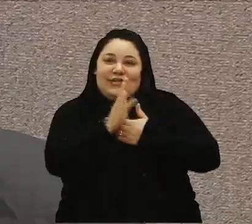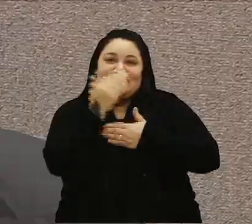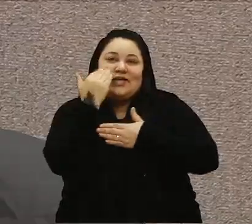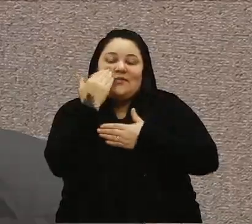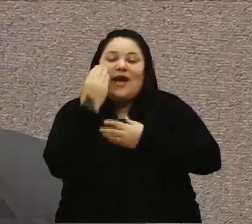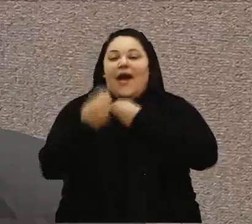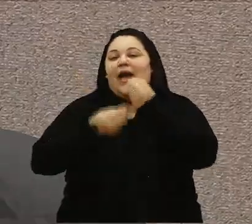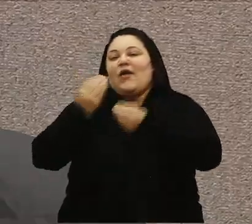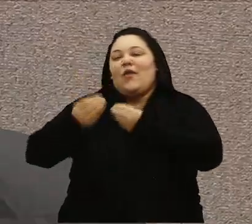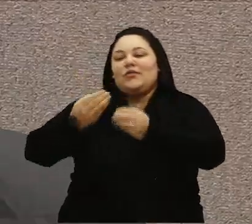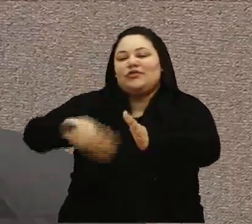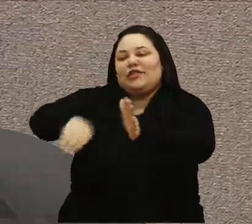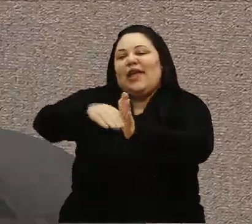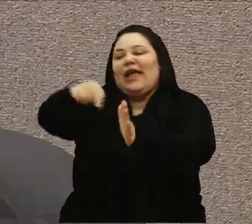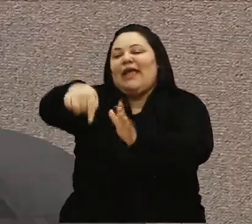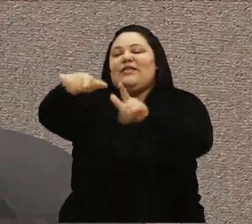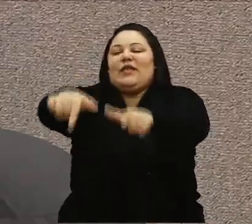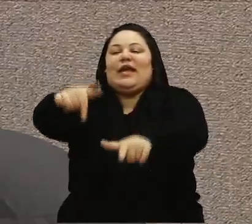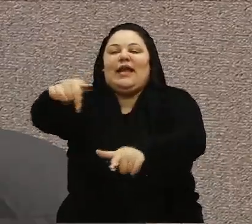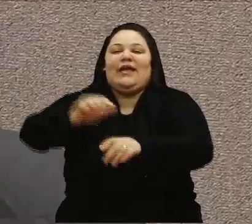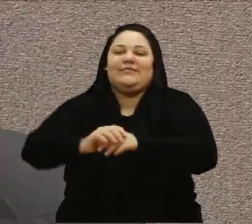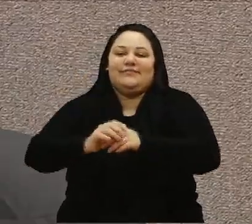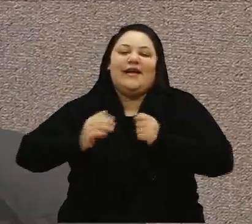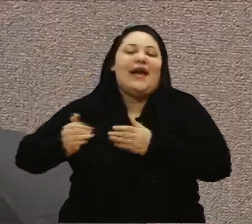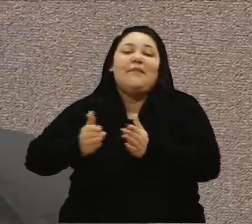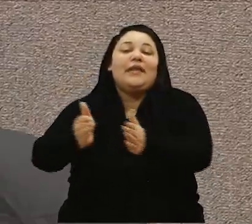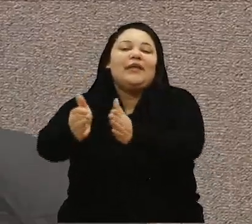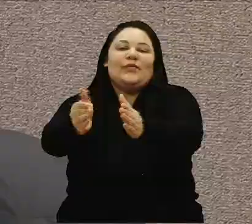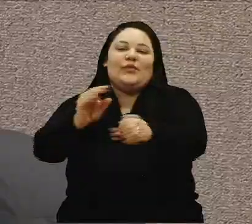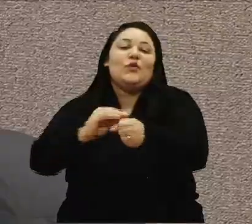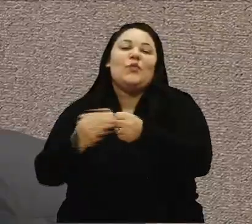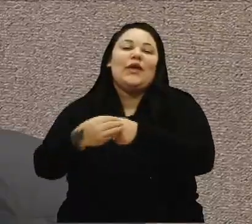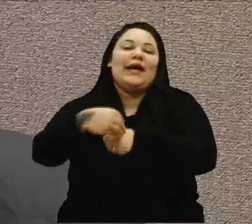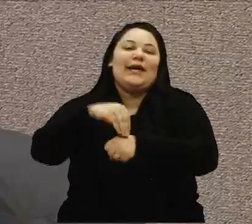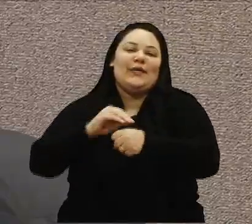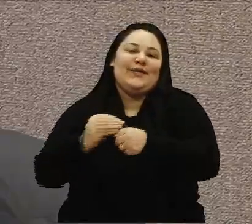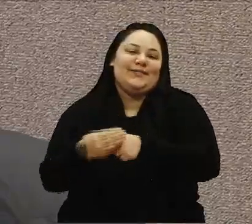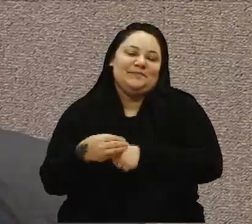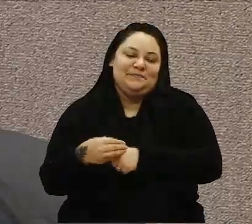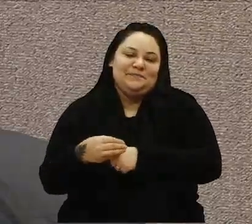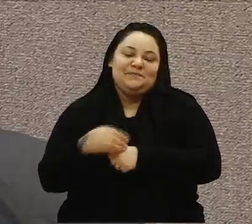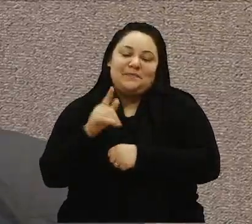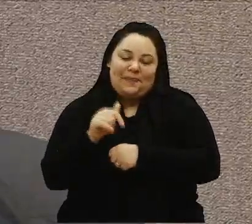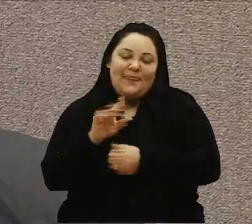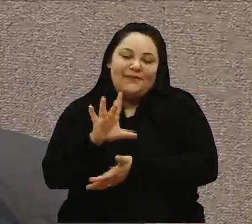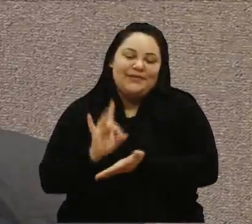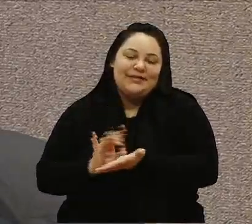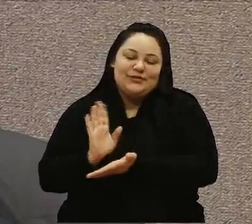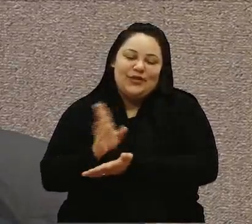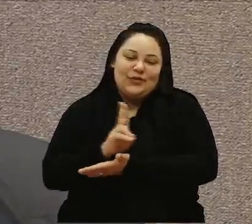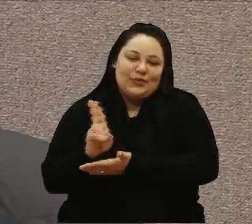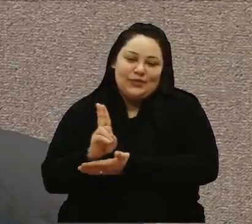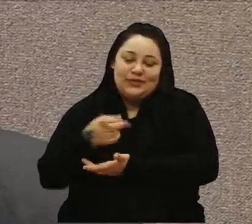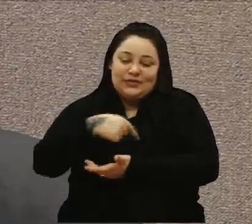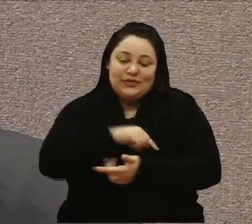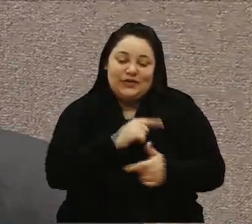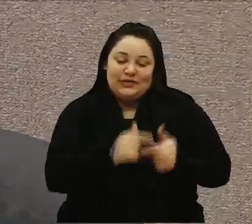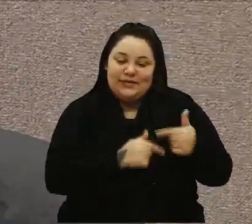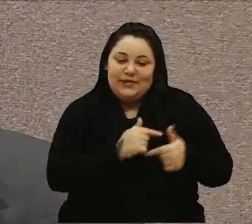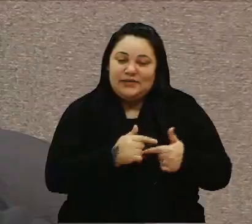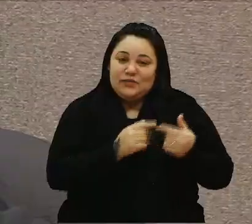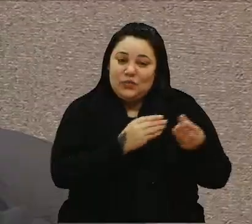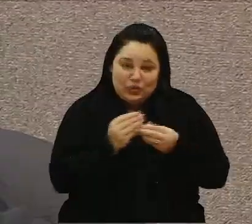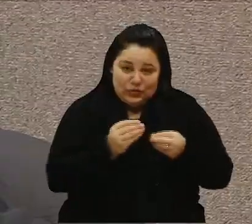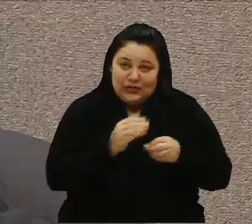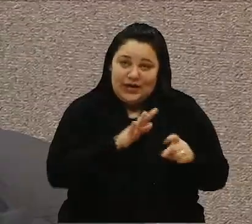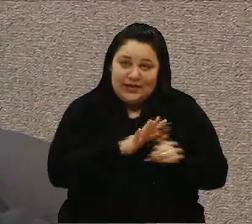gente chega? Onde chega? Lá na Estrada do Caminho do Morango. É o Caminho do Morango. Então, nós aqui trabalhamos muito sob a demanda